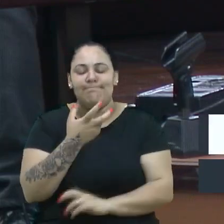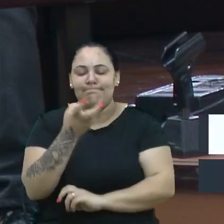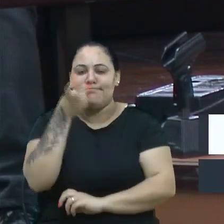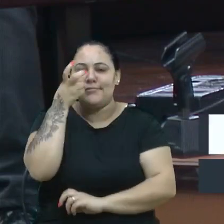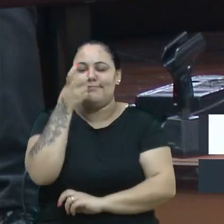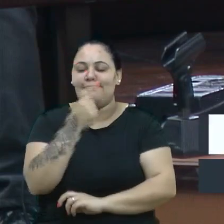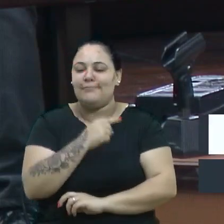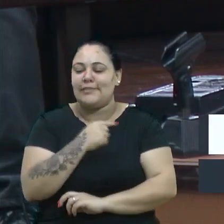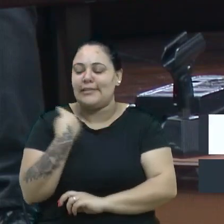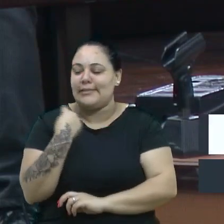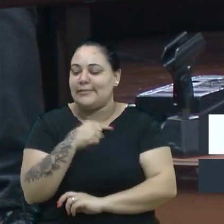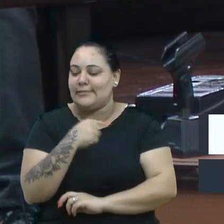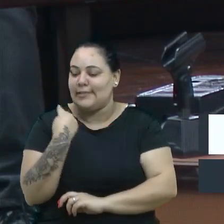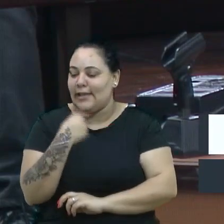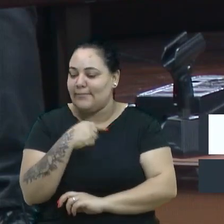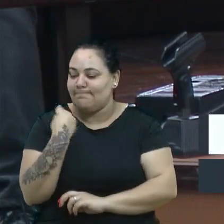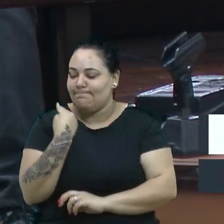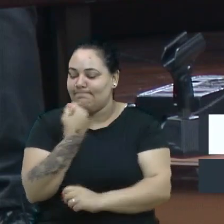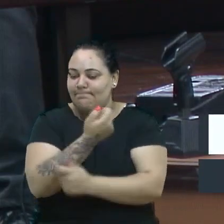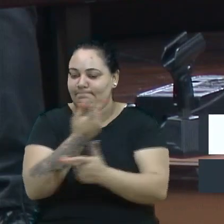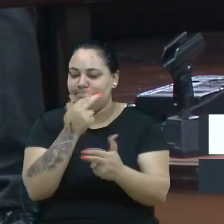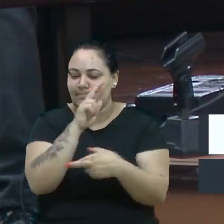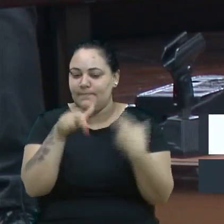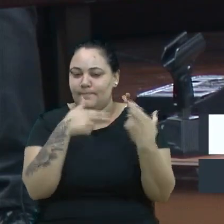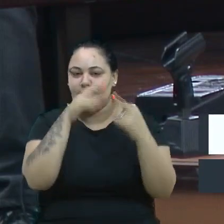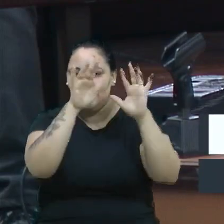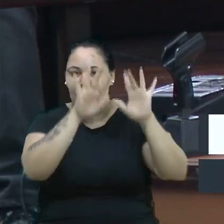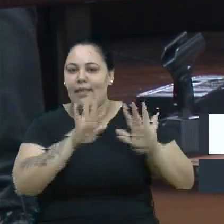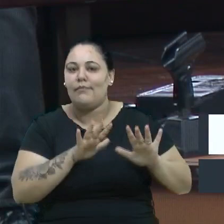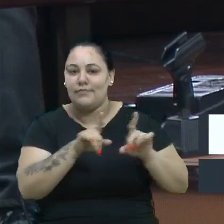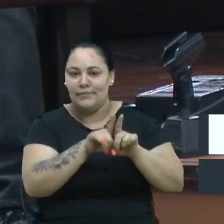ambiente. Estamos muito atrasados.